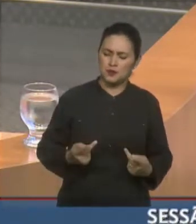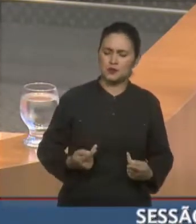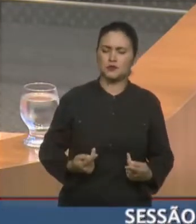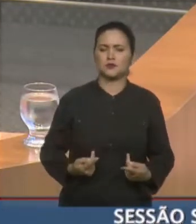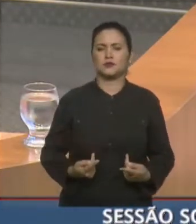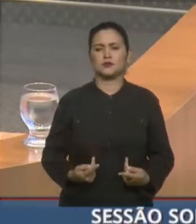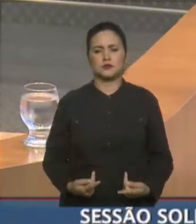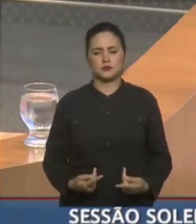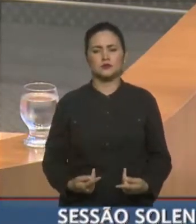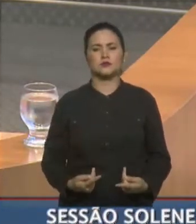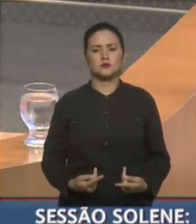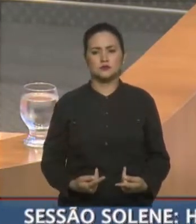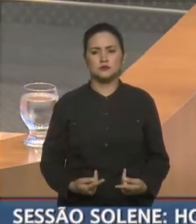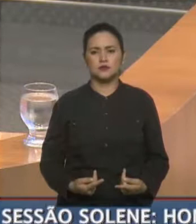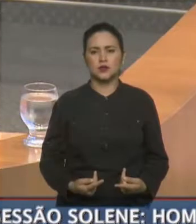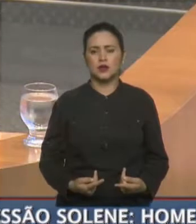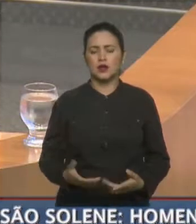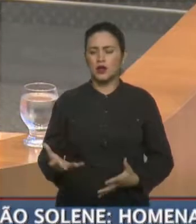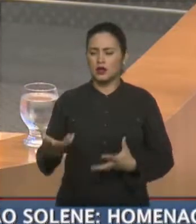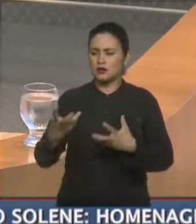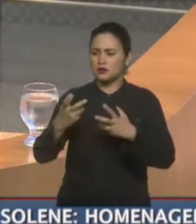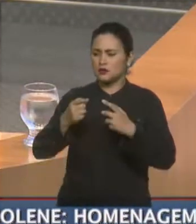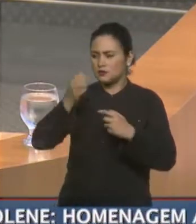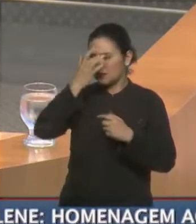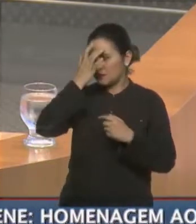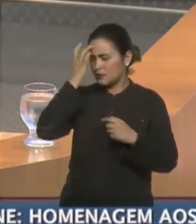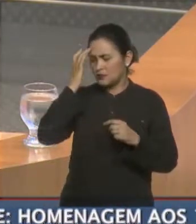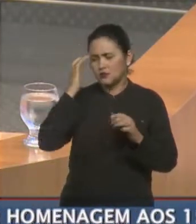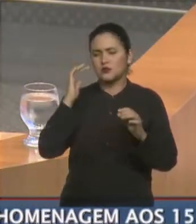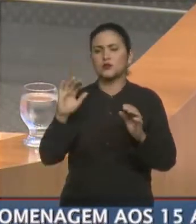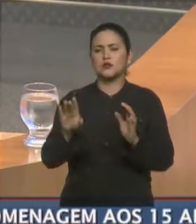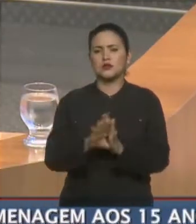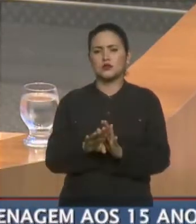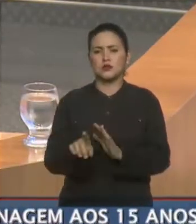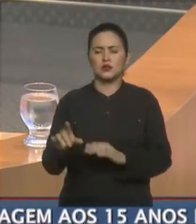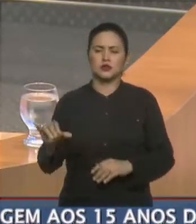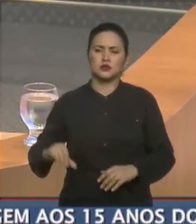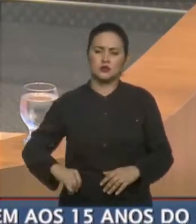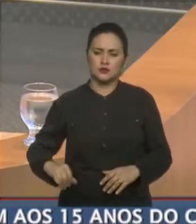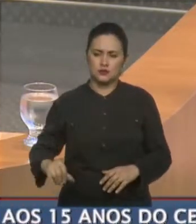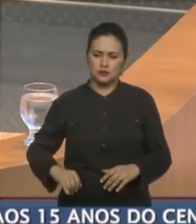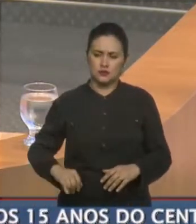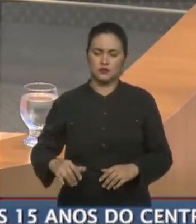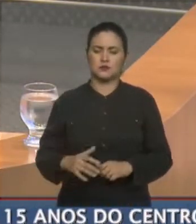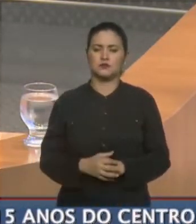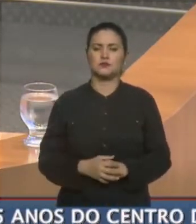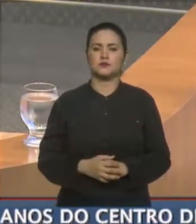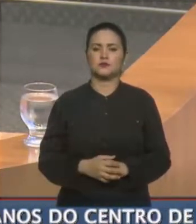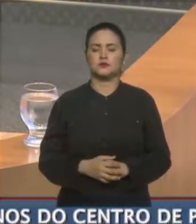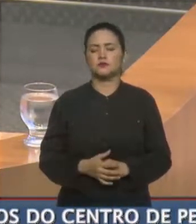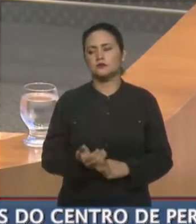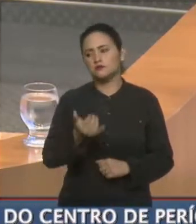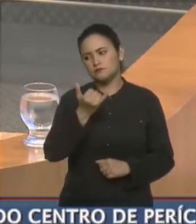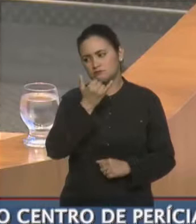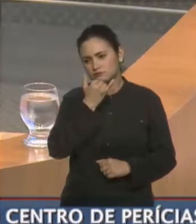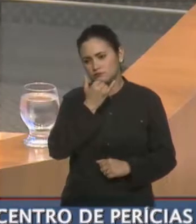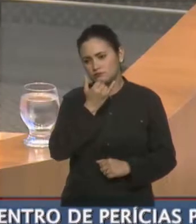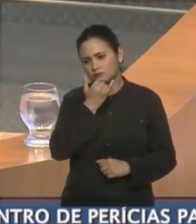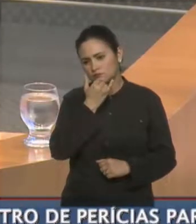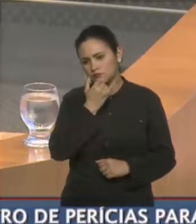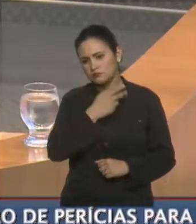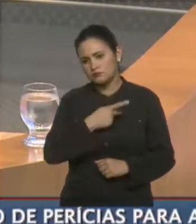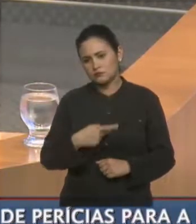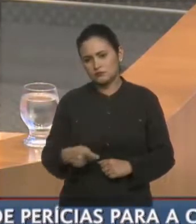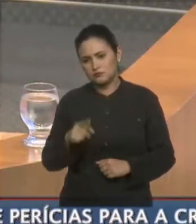lá na situação de vitimizado. Então, nós temos essa clareza. Pedimos desculpa, presidente Zito, por não termos estado aqui desde